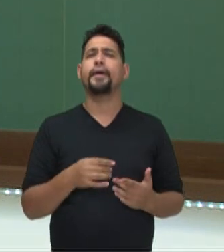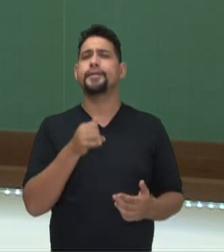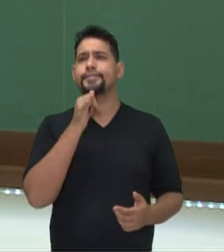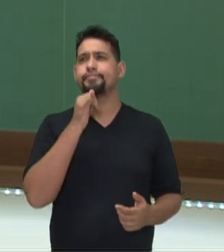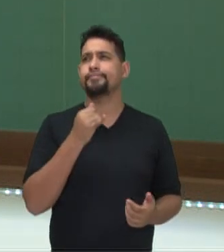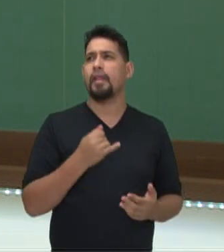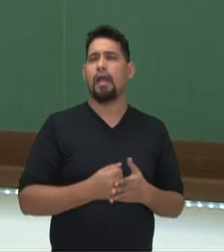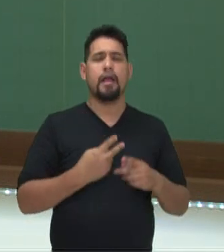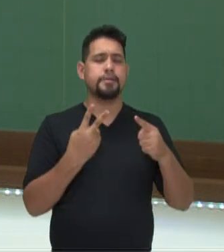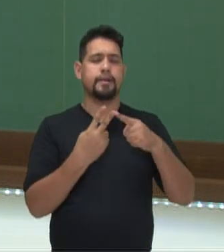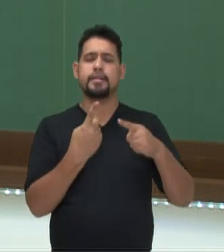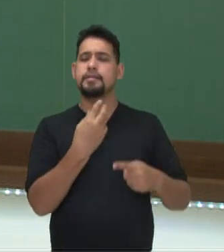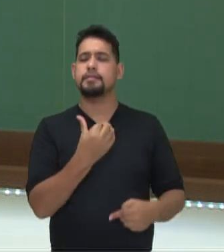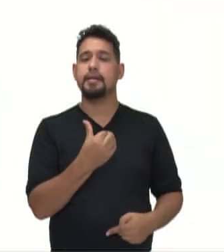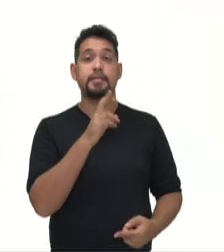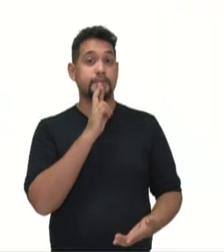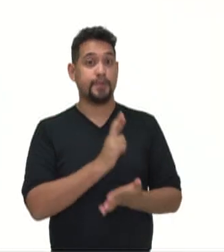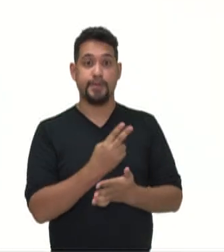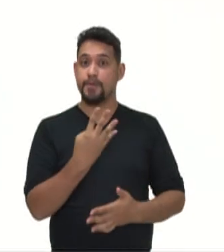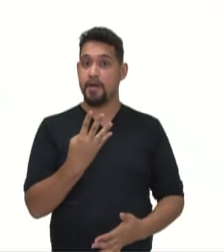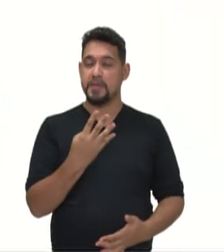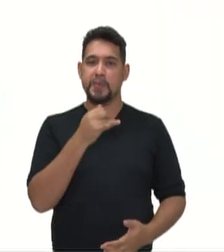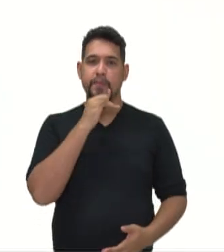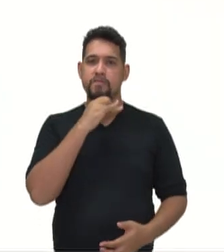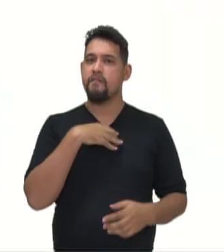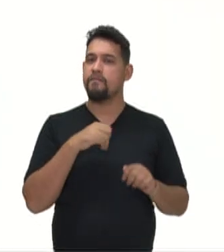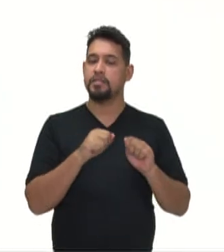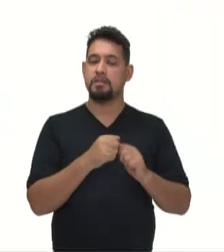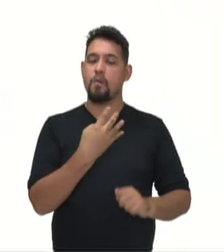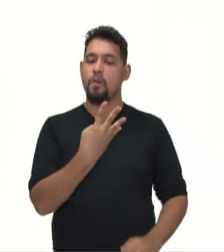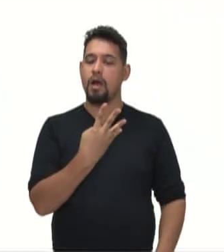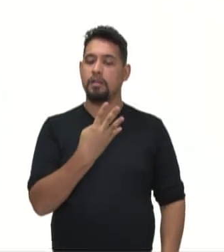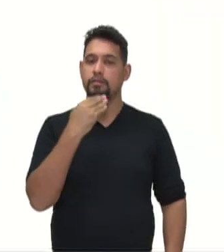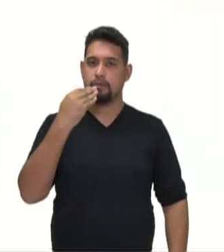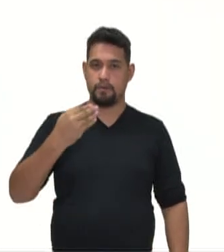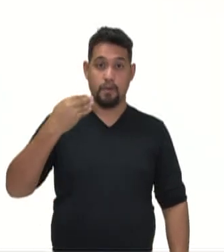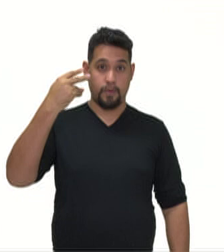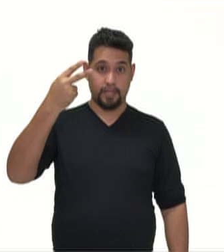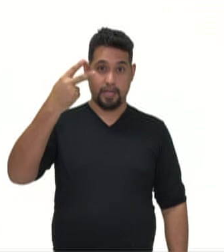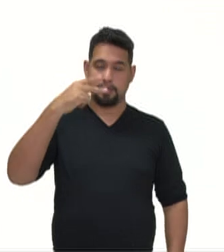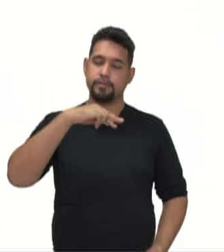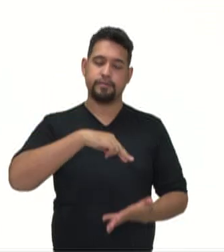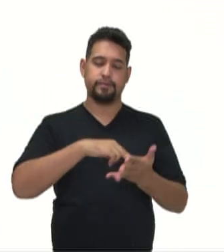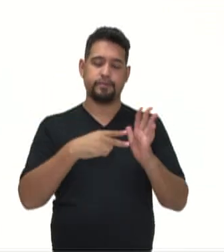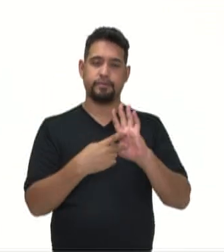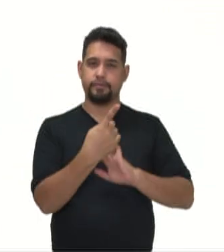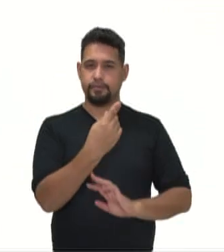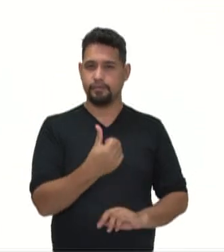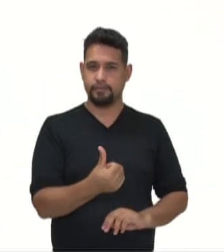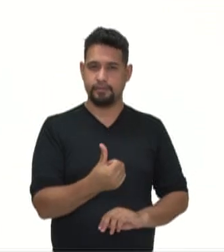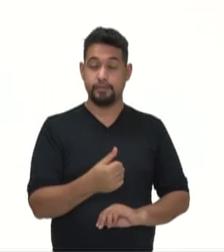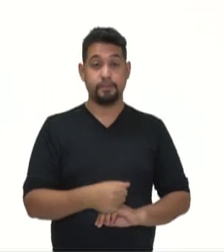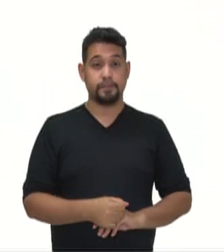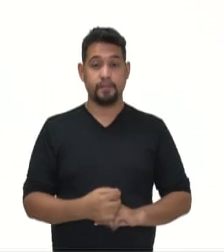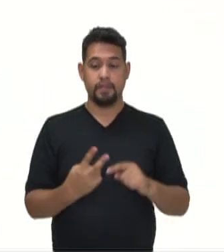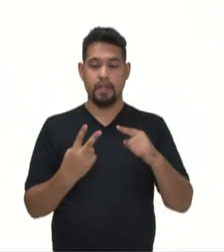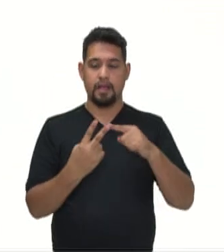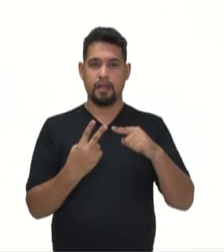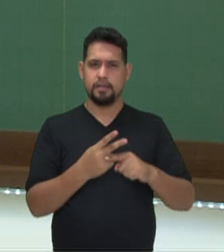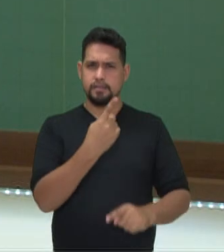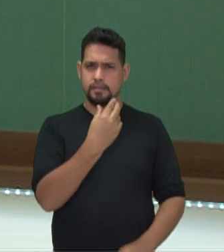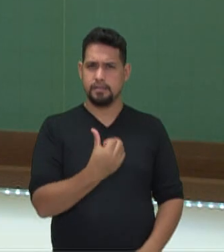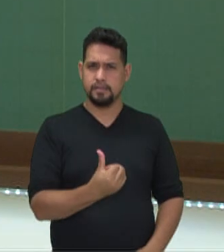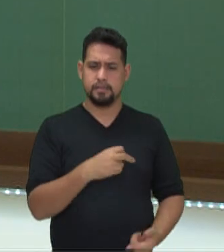de 16 é 4. Ou seja, se eu for fazer 4 ao quadrado, é 16. Então, raiz de